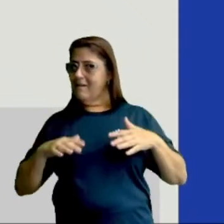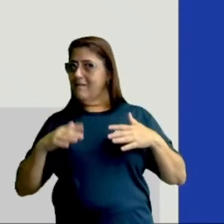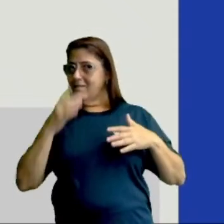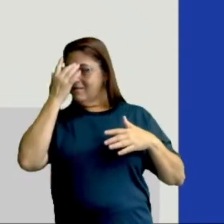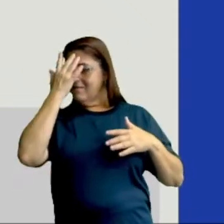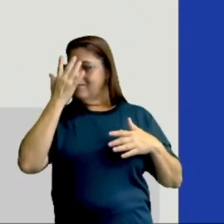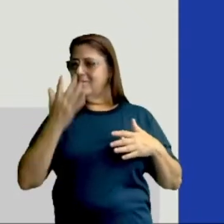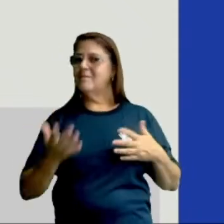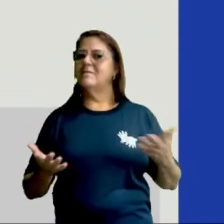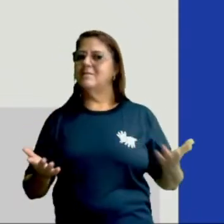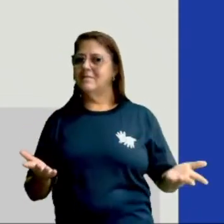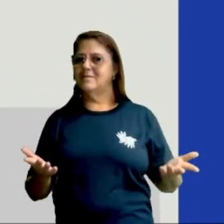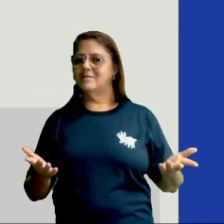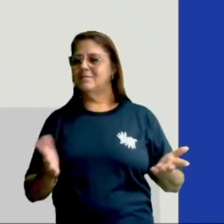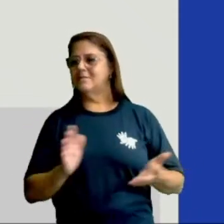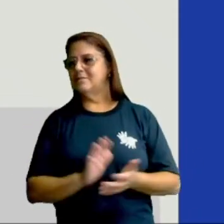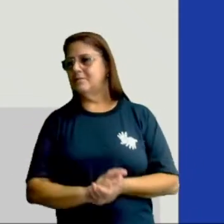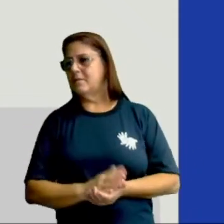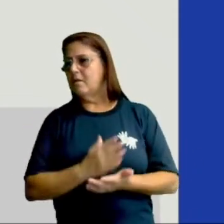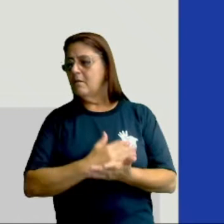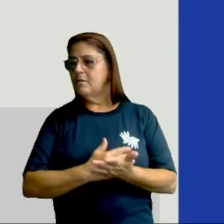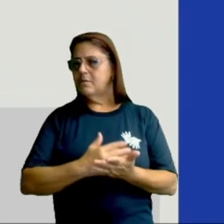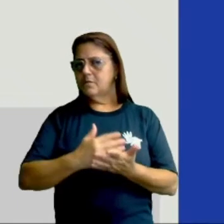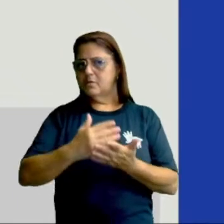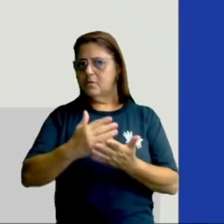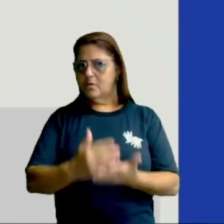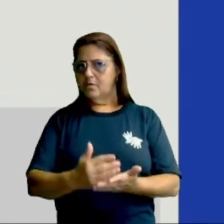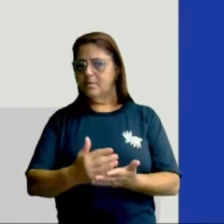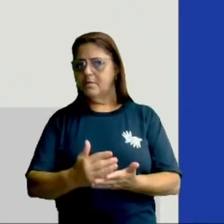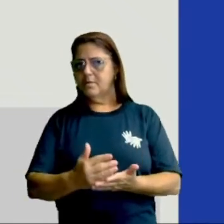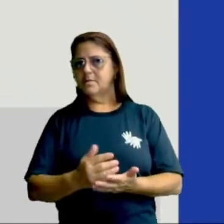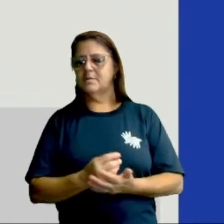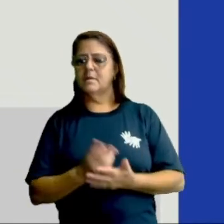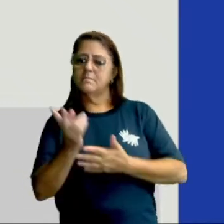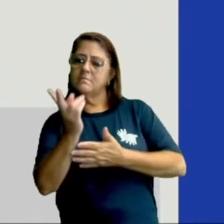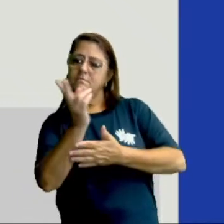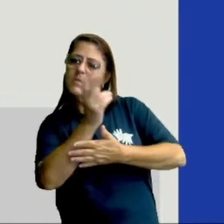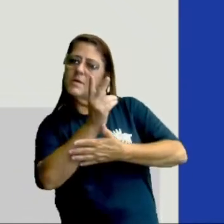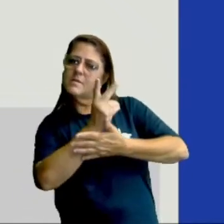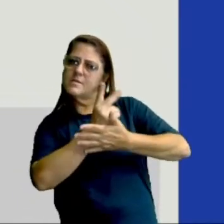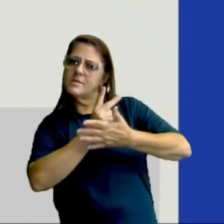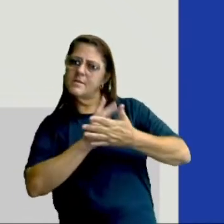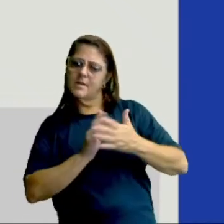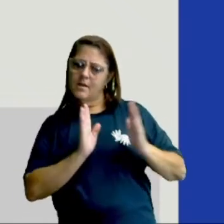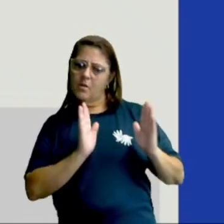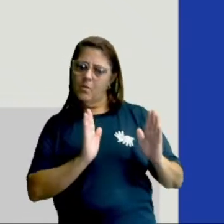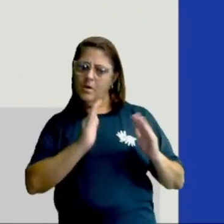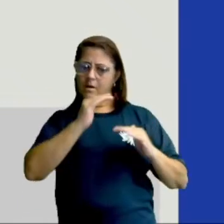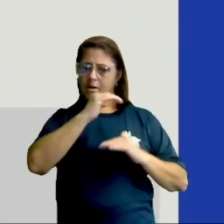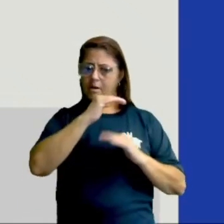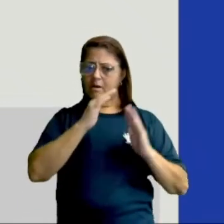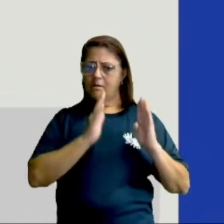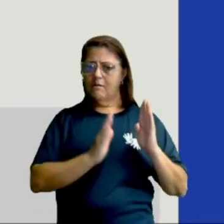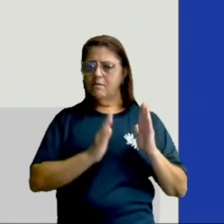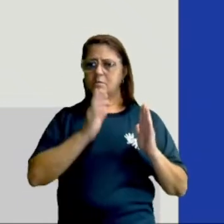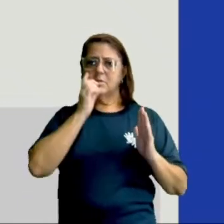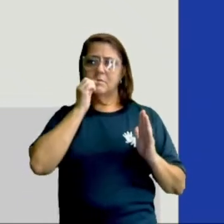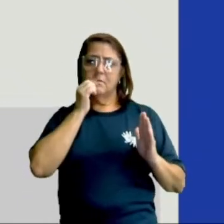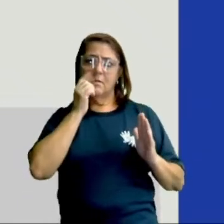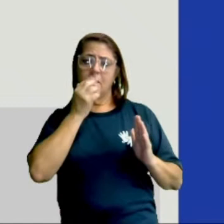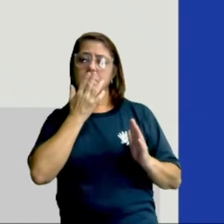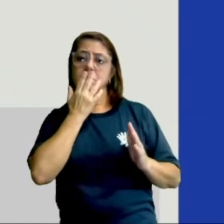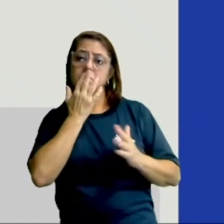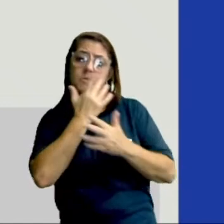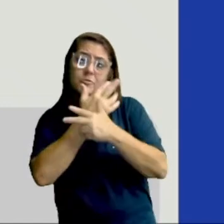isso aqui. A gente pode inicialmente desenhar uma caixa de lápis de cor, certo? A